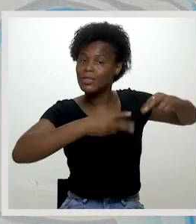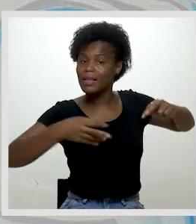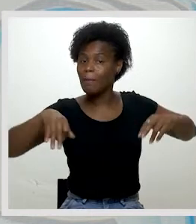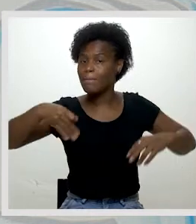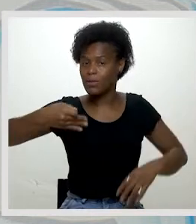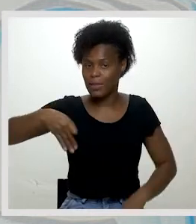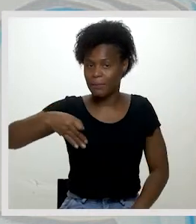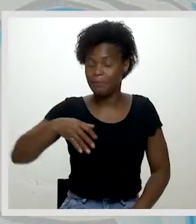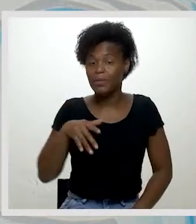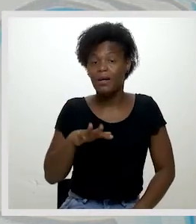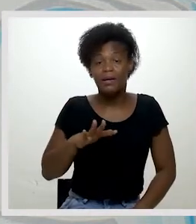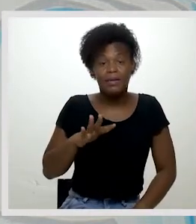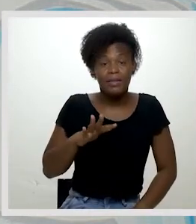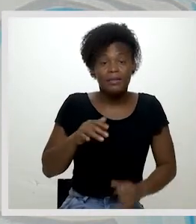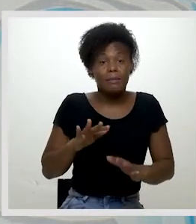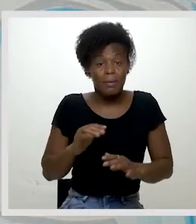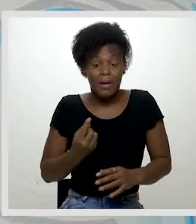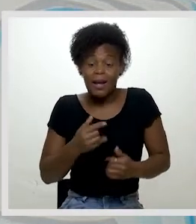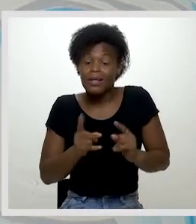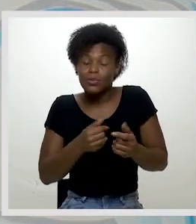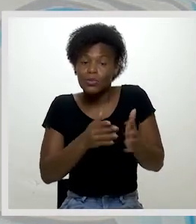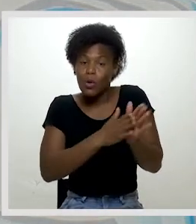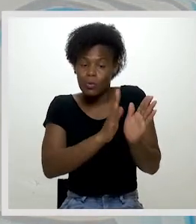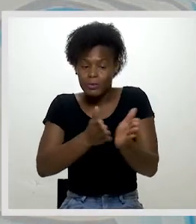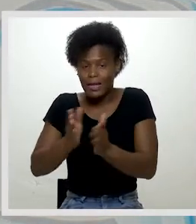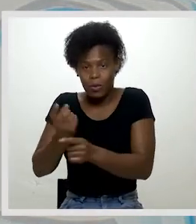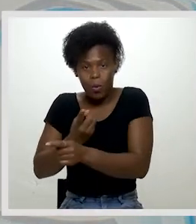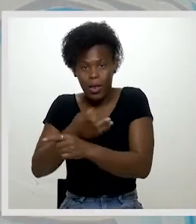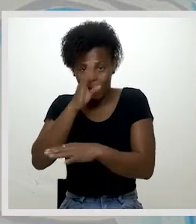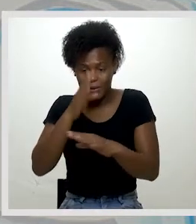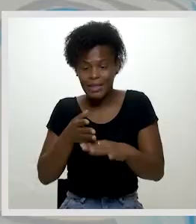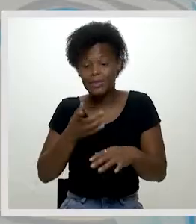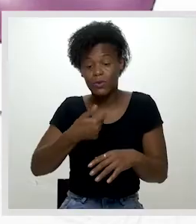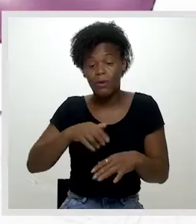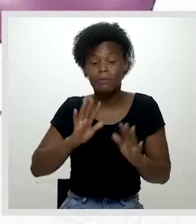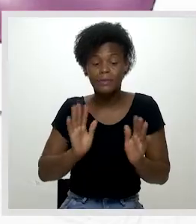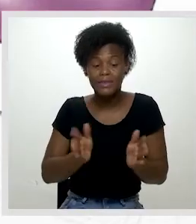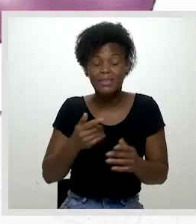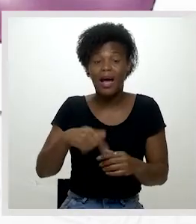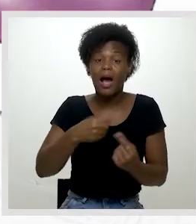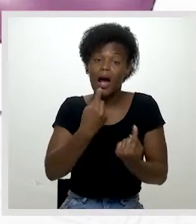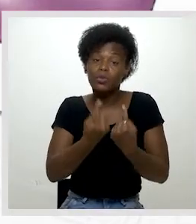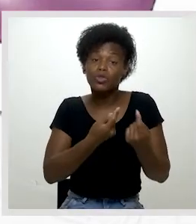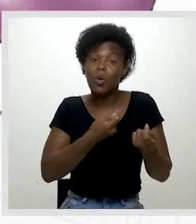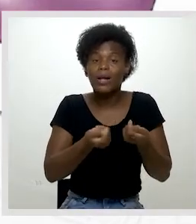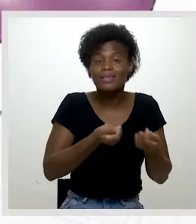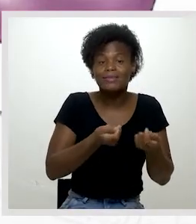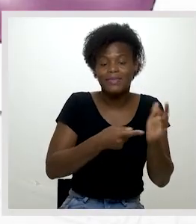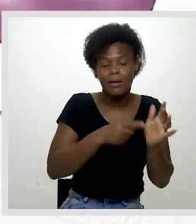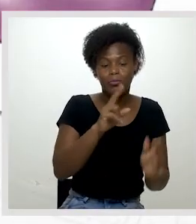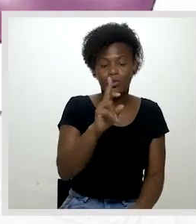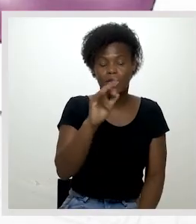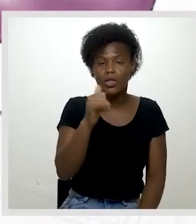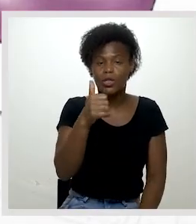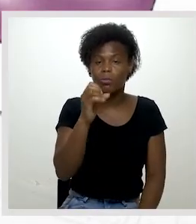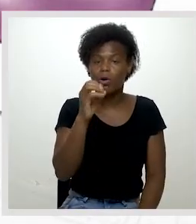proteínas. No entanto, para que todo esse processo aconteça, é preciso que nós tenhamos alguns organídeos, como o caso, por exemplo, dos